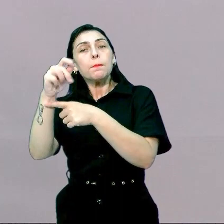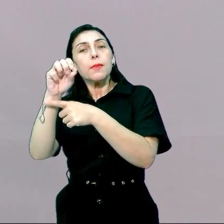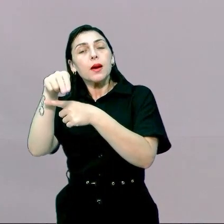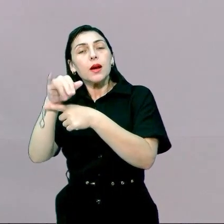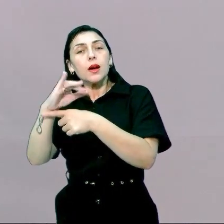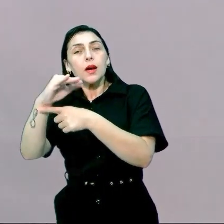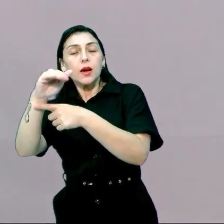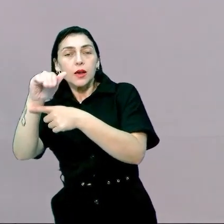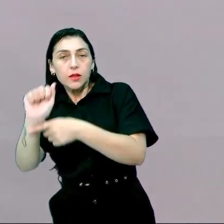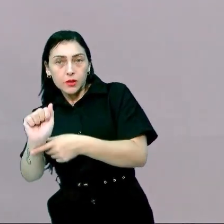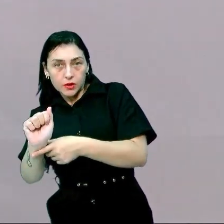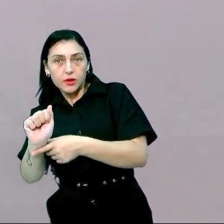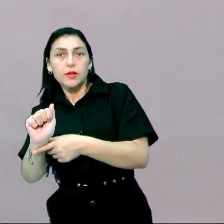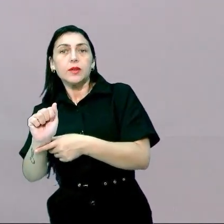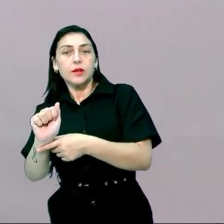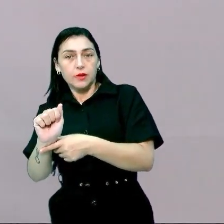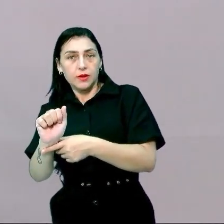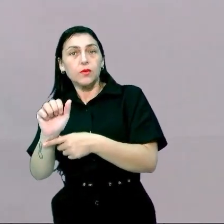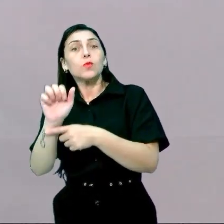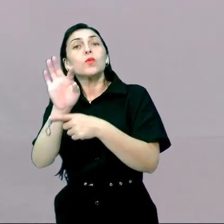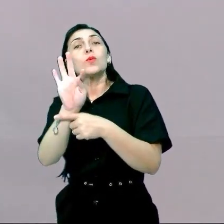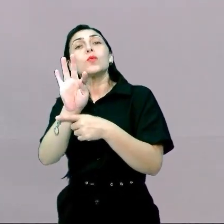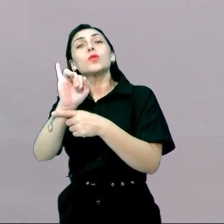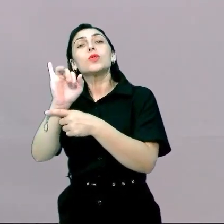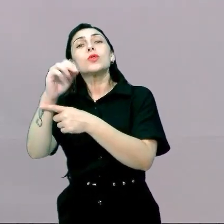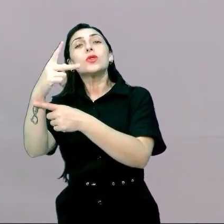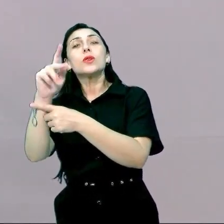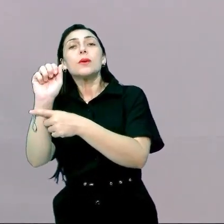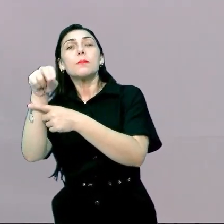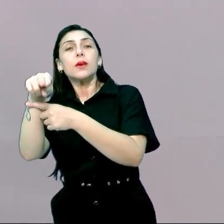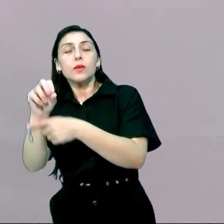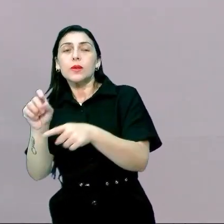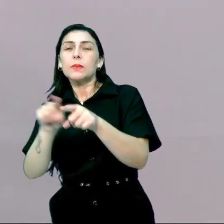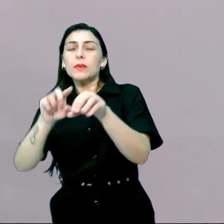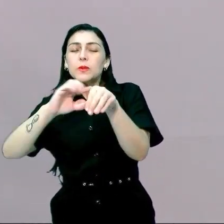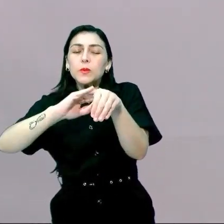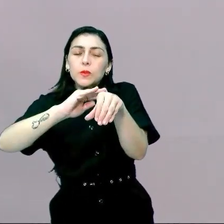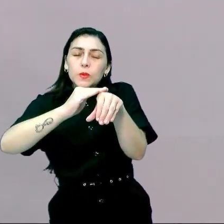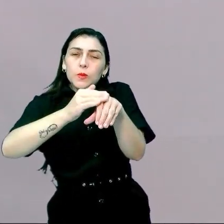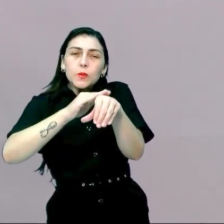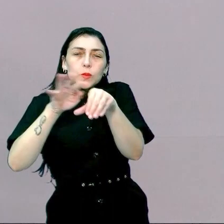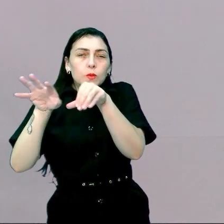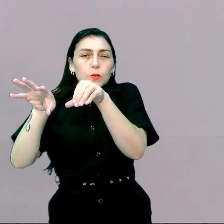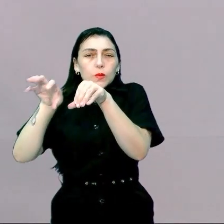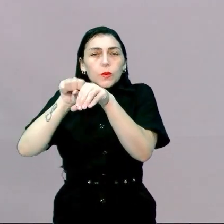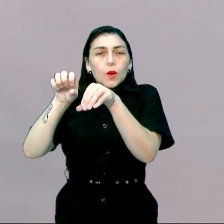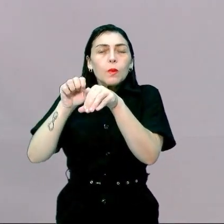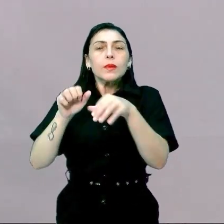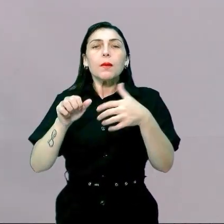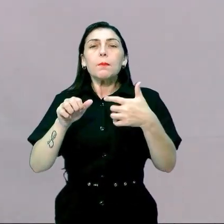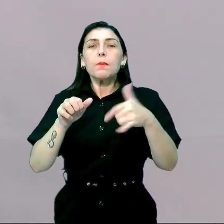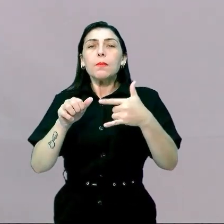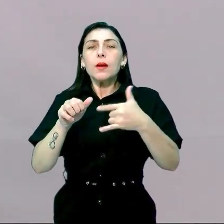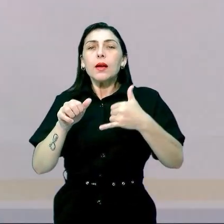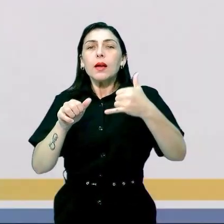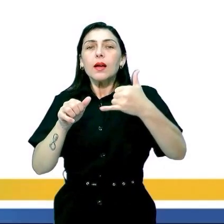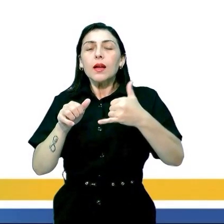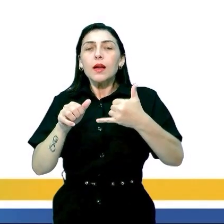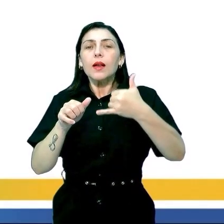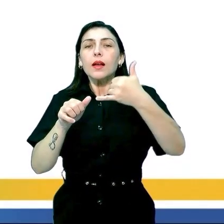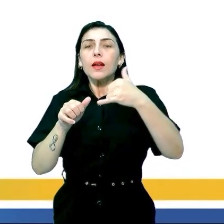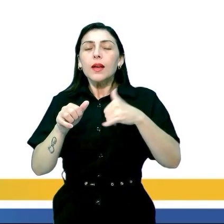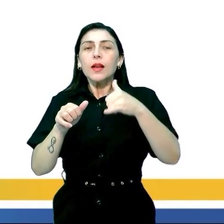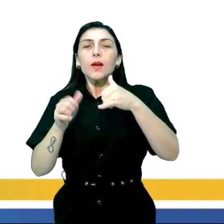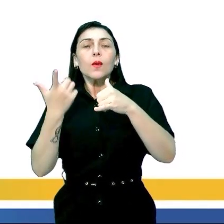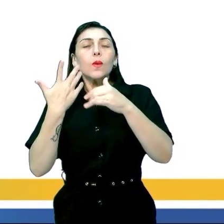também como membrana, como tímpano, né? Nessa membraninha, pessoal, quando o som entra, ela começa a vibrar. Quando ela vibra,